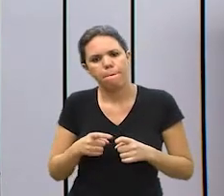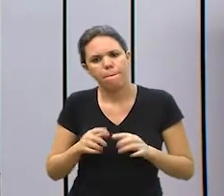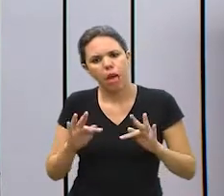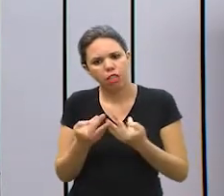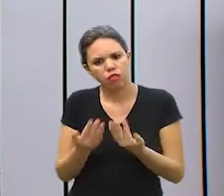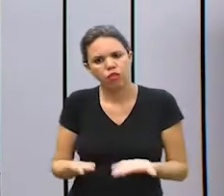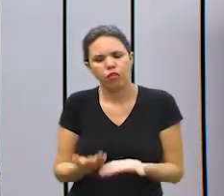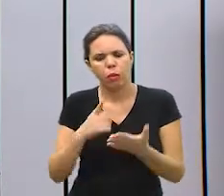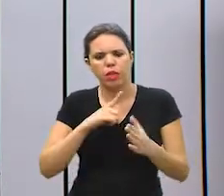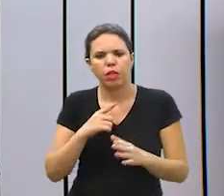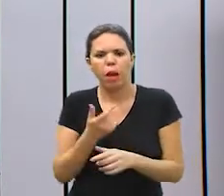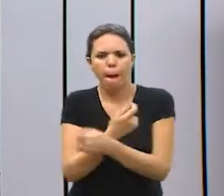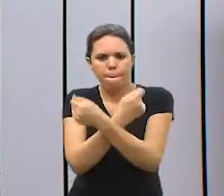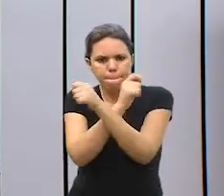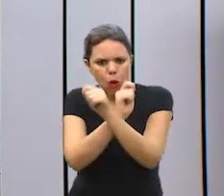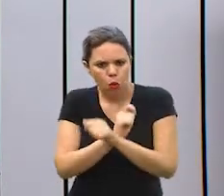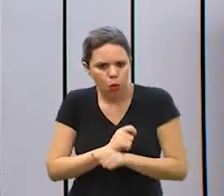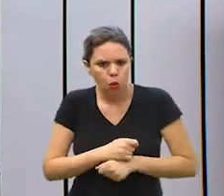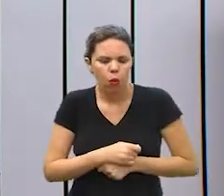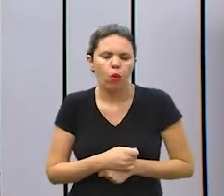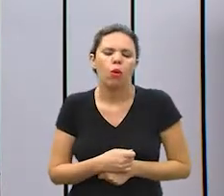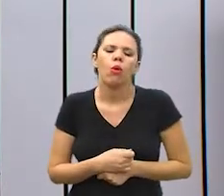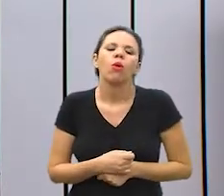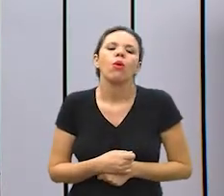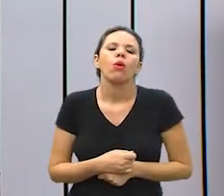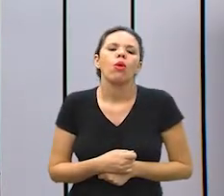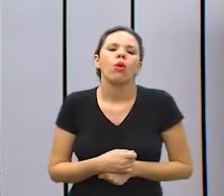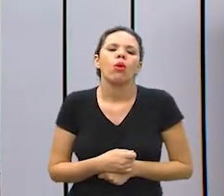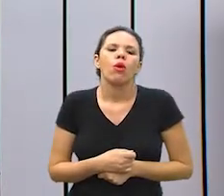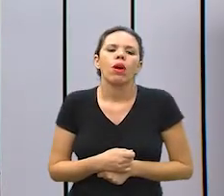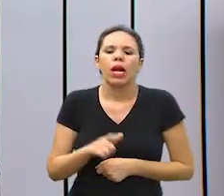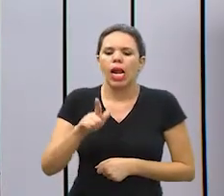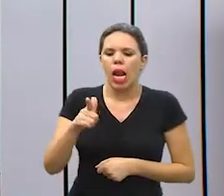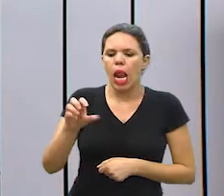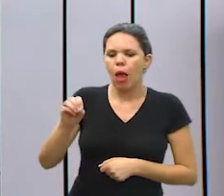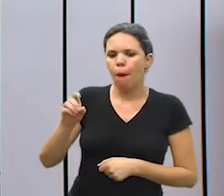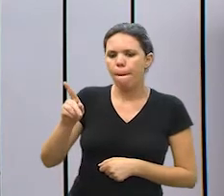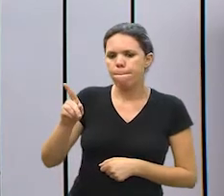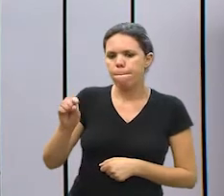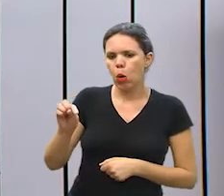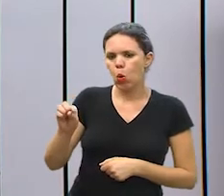família, com o PUC, a